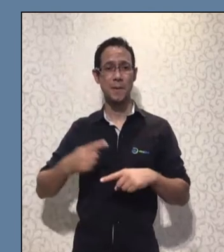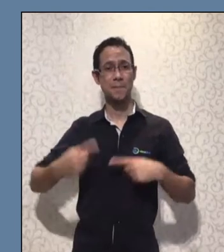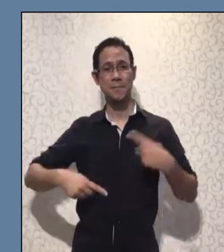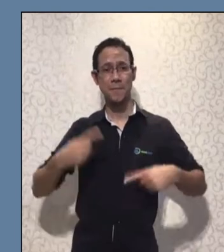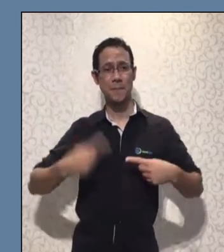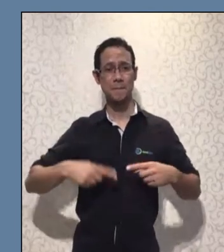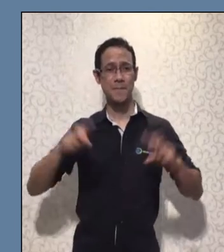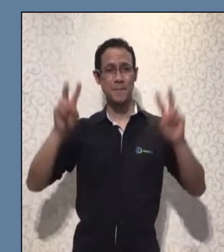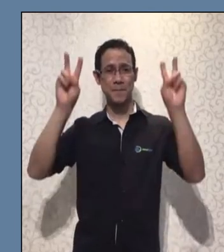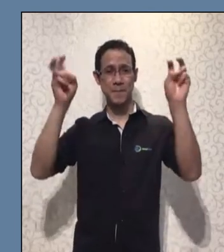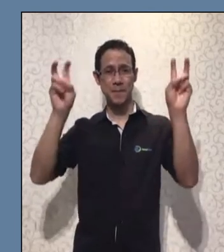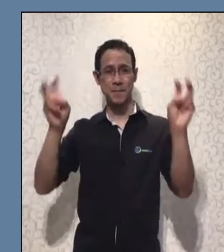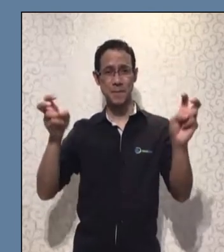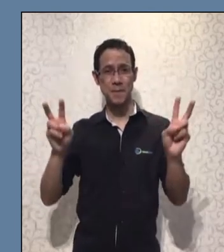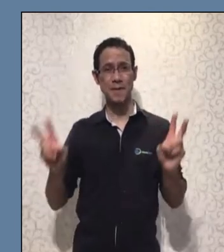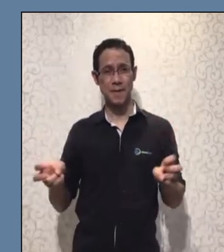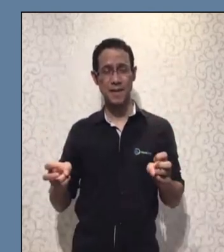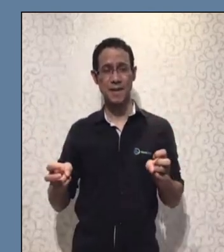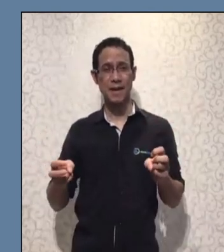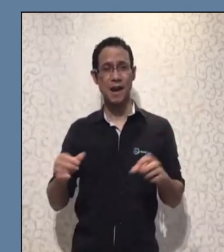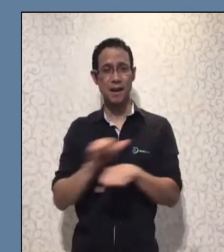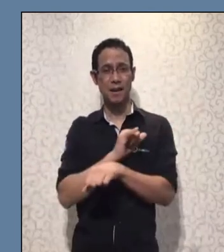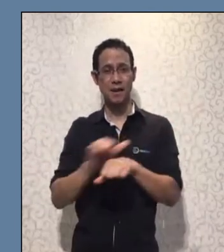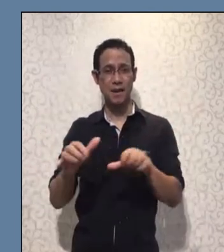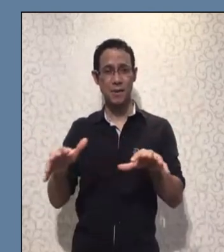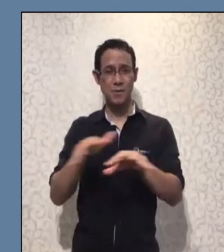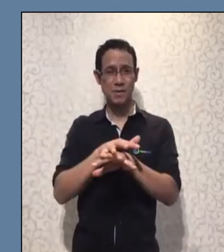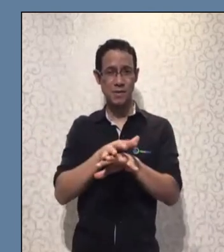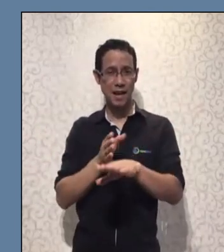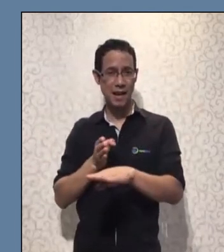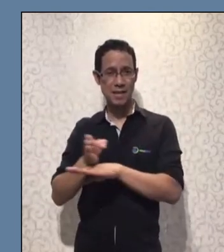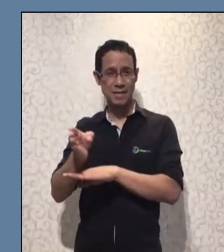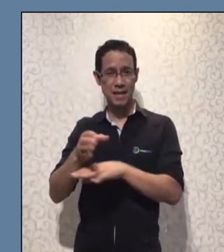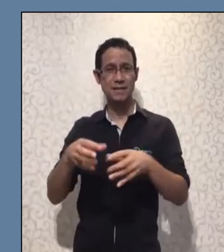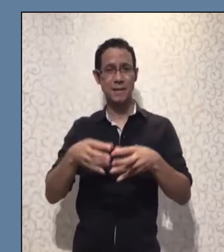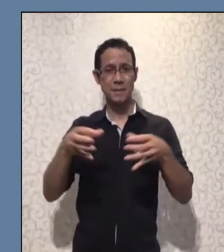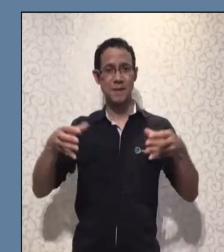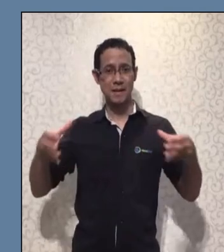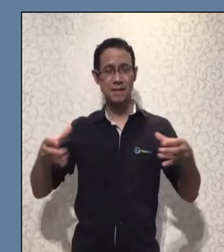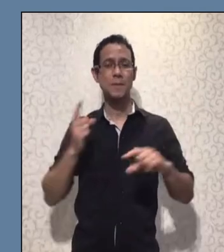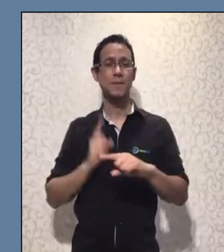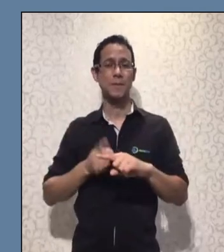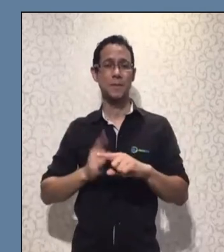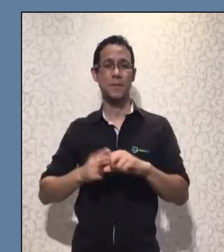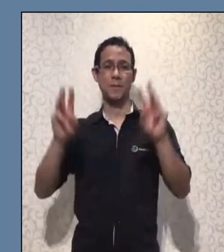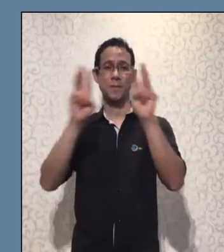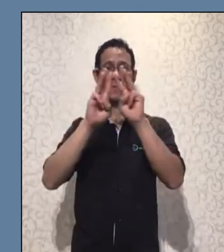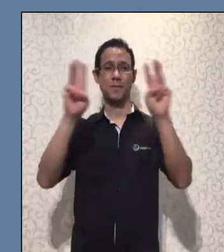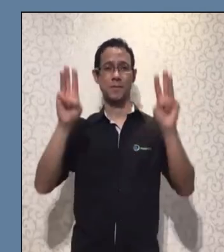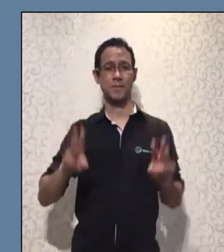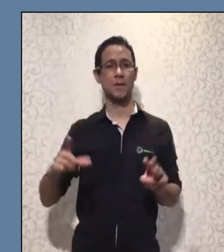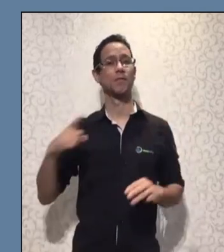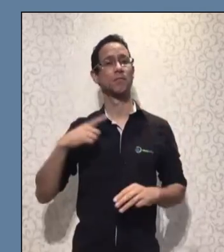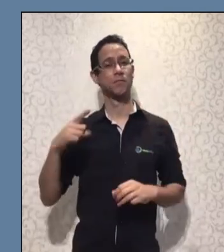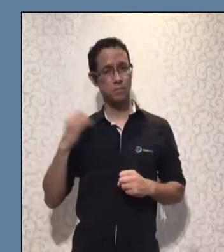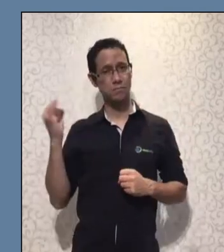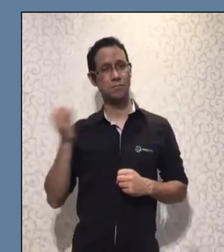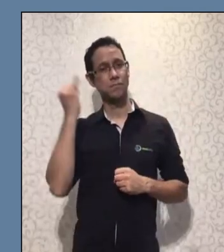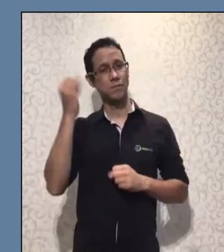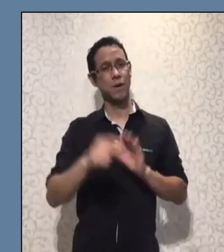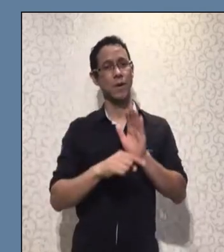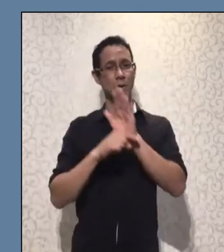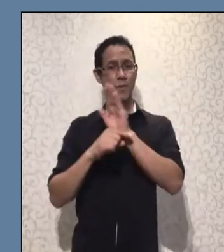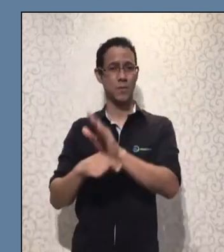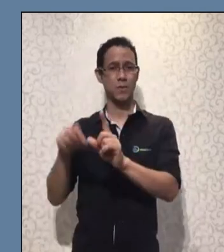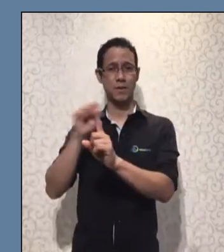estratégias incríveis, né, de inclusão, de acesso, de ampliação, de acervo, porque os museus têm um papel fundamental na sociedade, não só na brasileira,